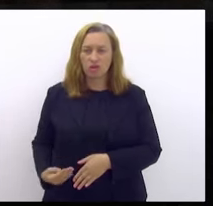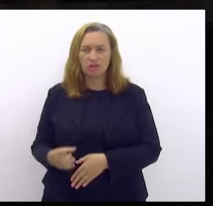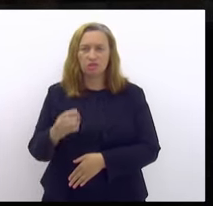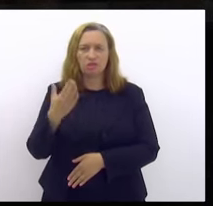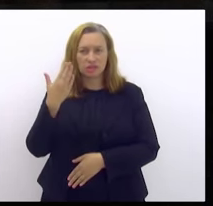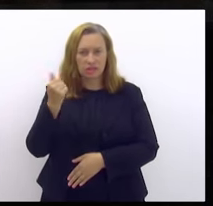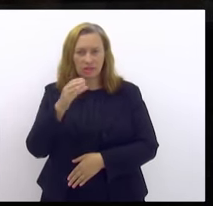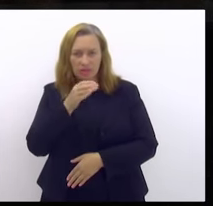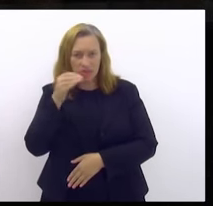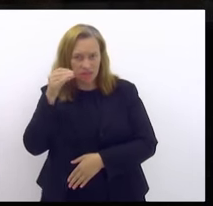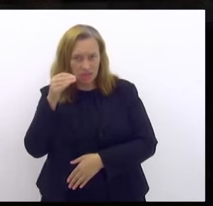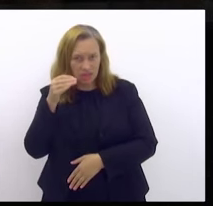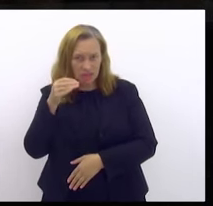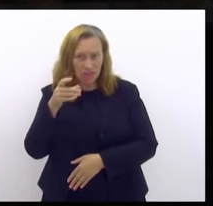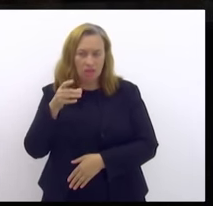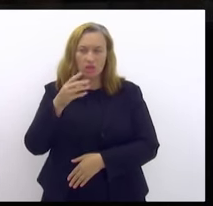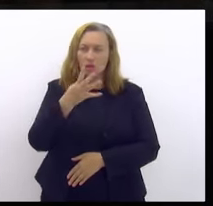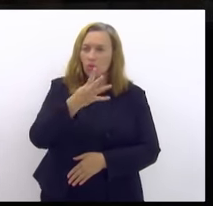comissionado?